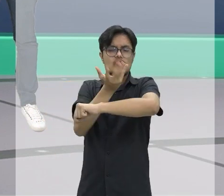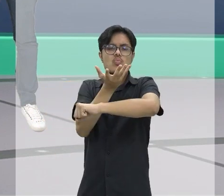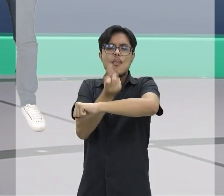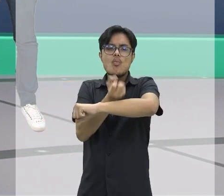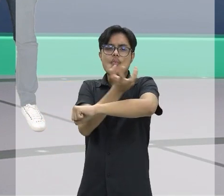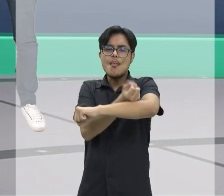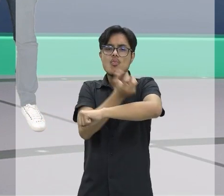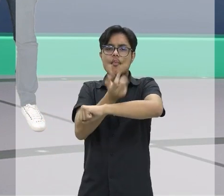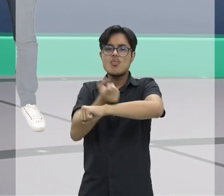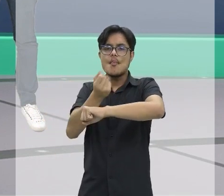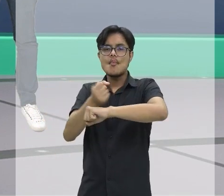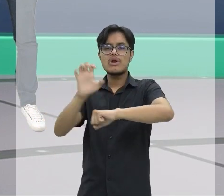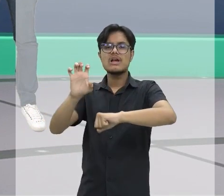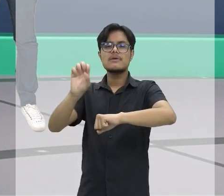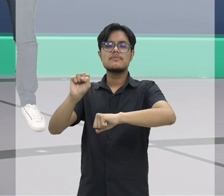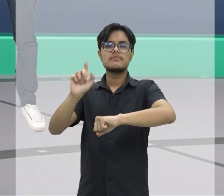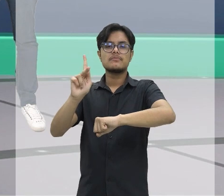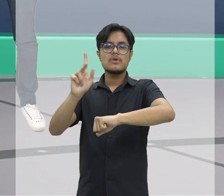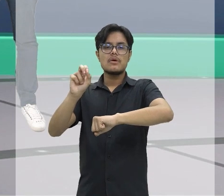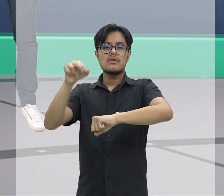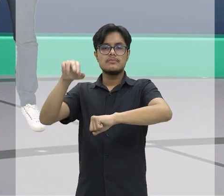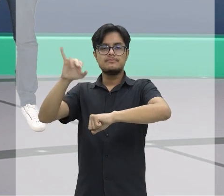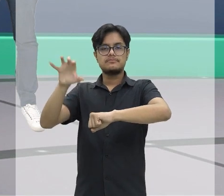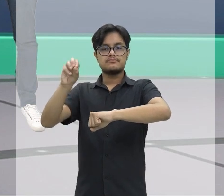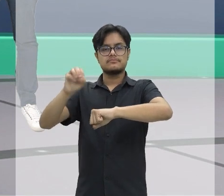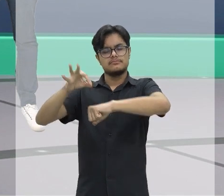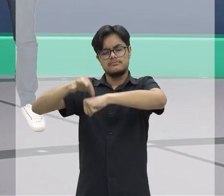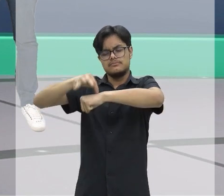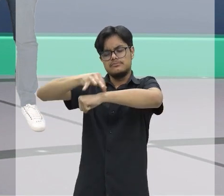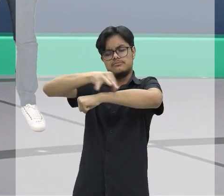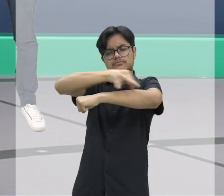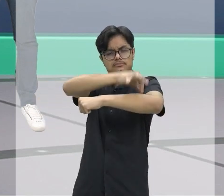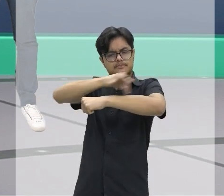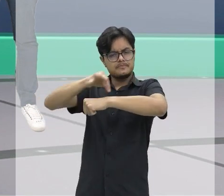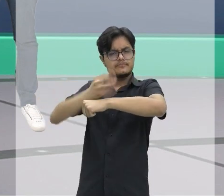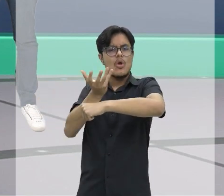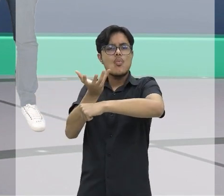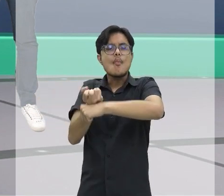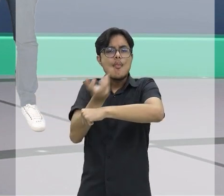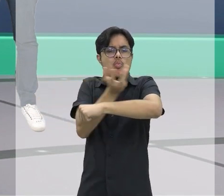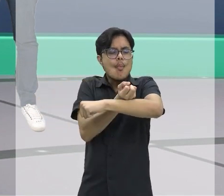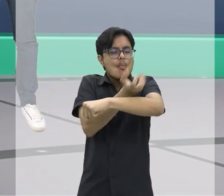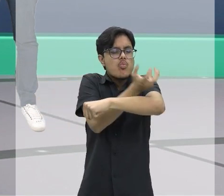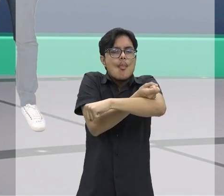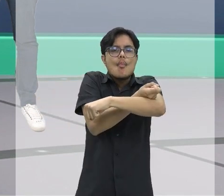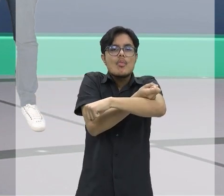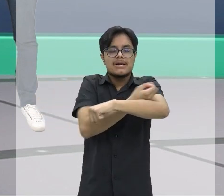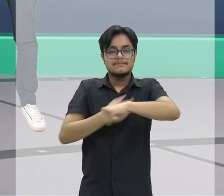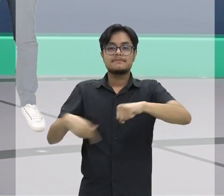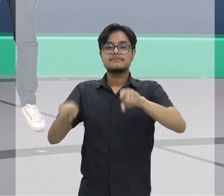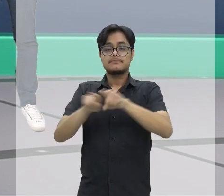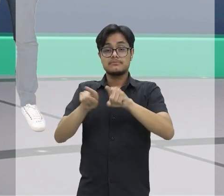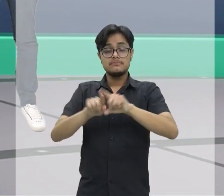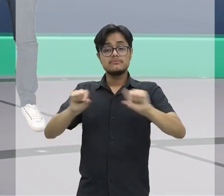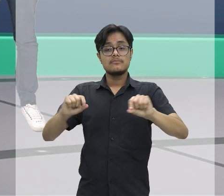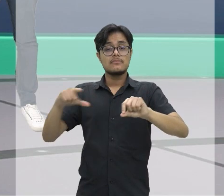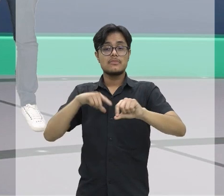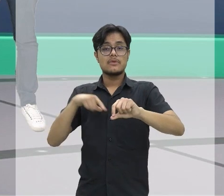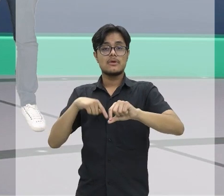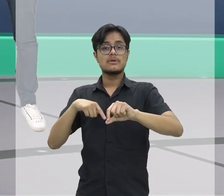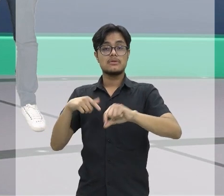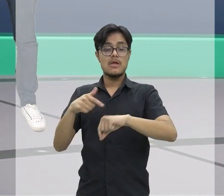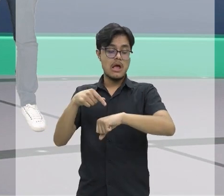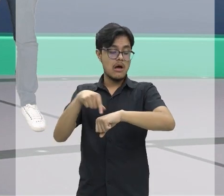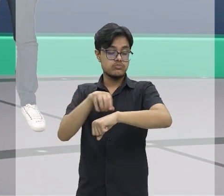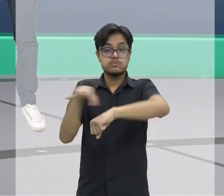ali alguns furinhos, né? Algumas cavidades que tornam ali o osso mais leve e também pode apresentar a medula